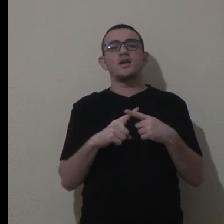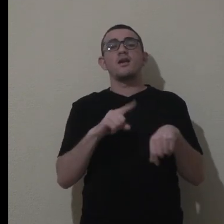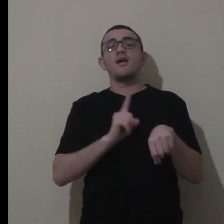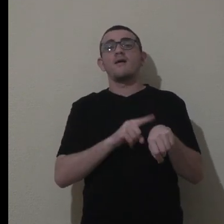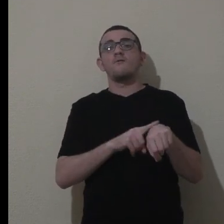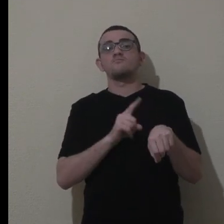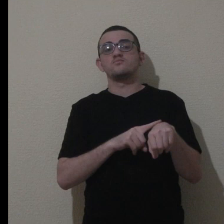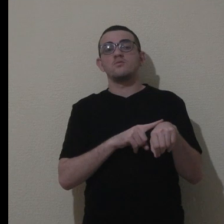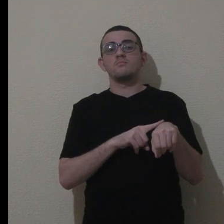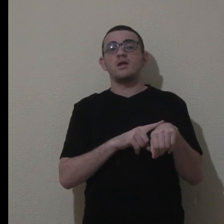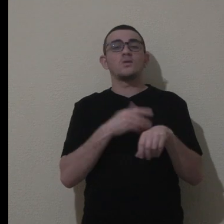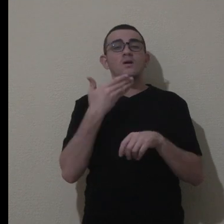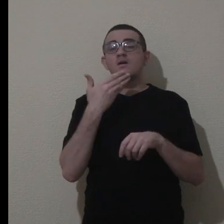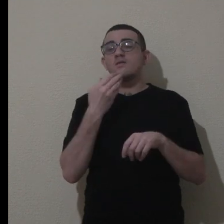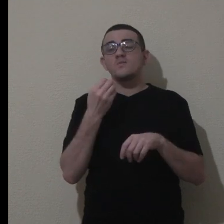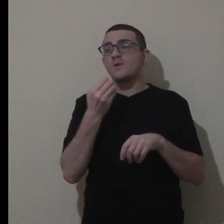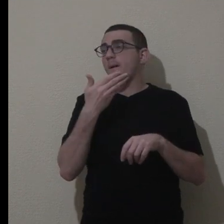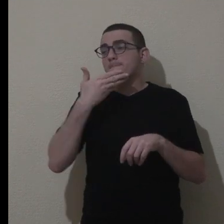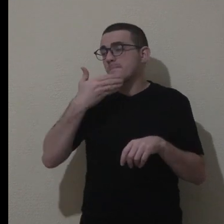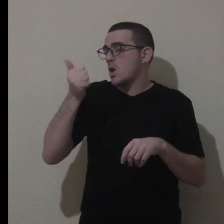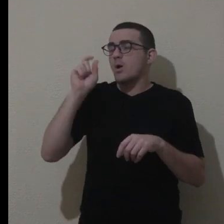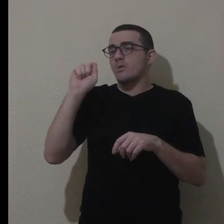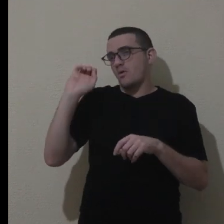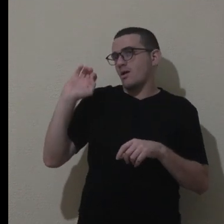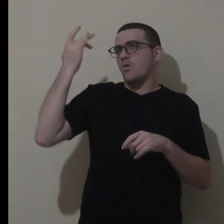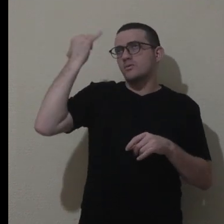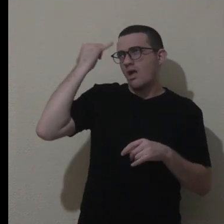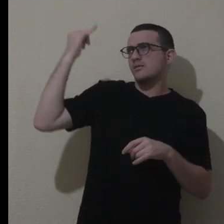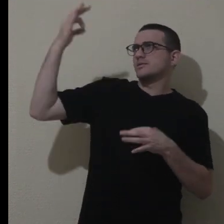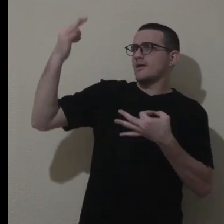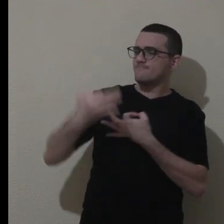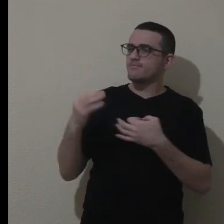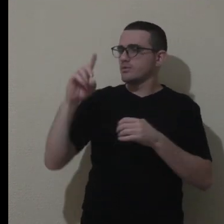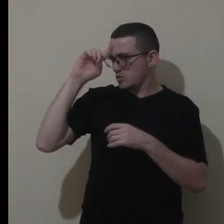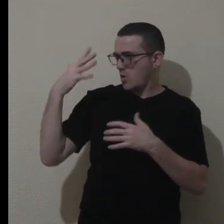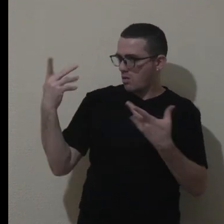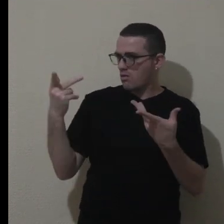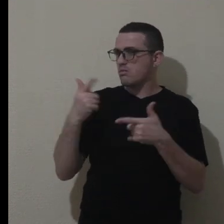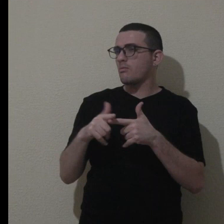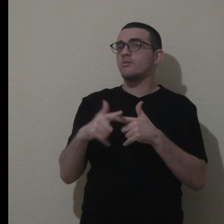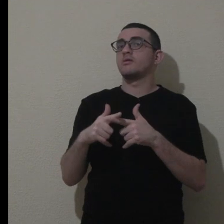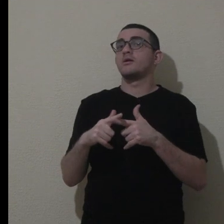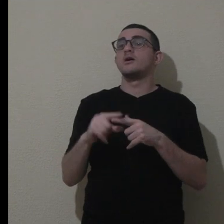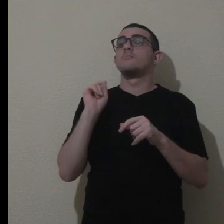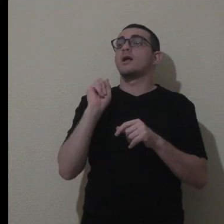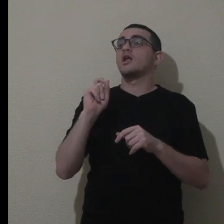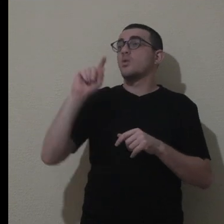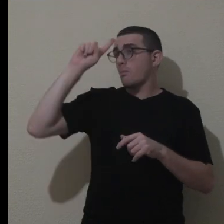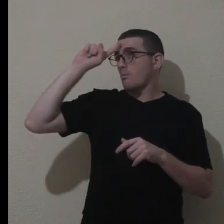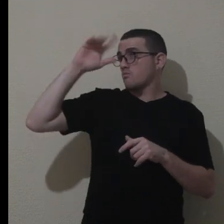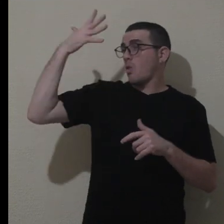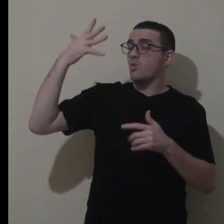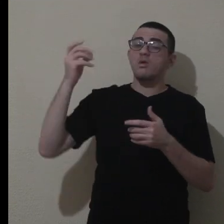uma situação que não é favorável para que isso aconteça. Para que isso aconteça, a gente precisa sair,